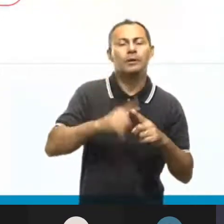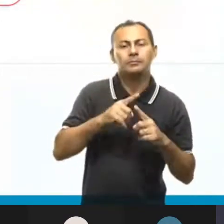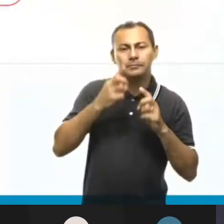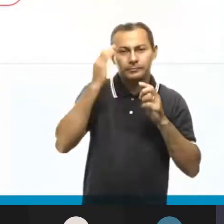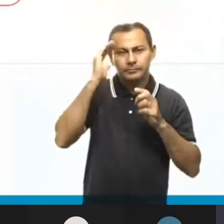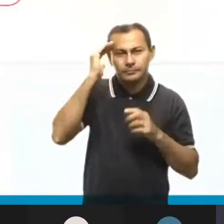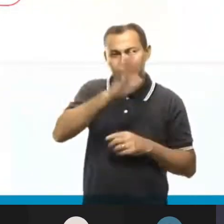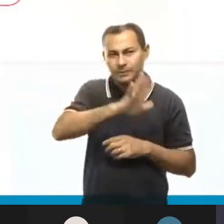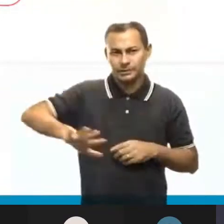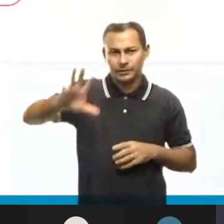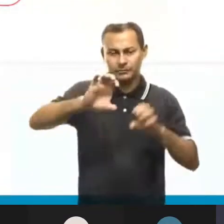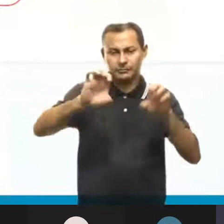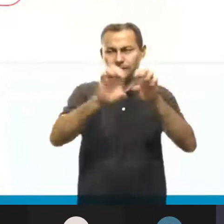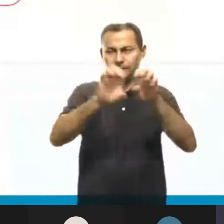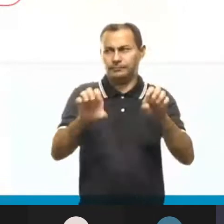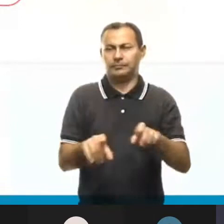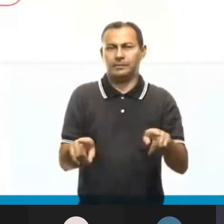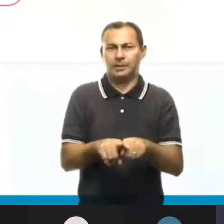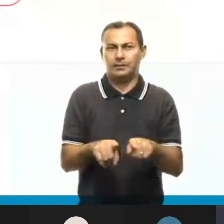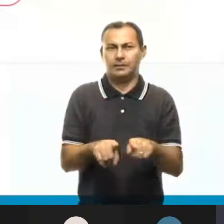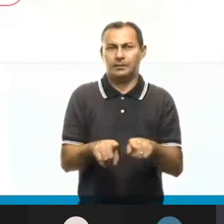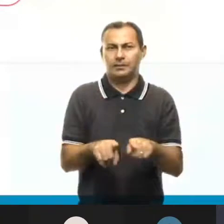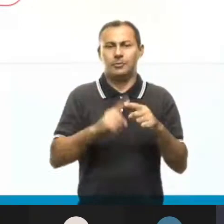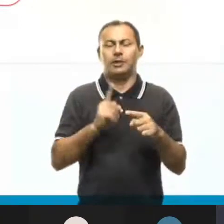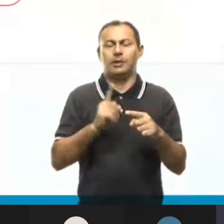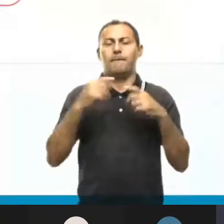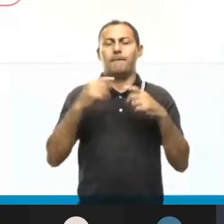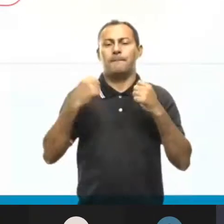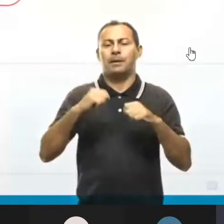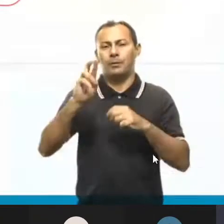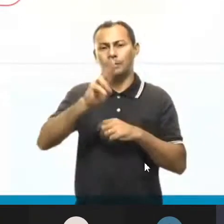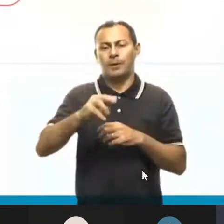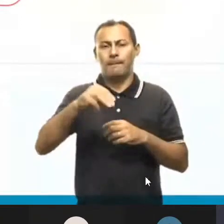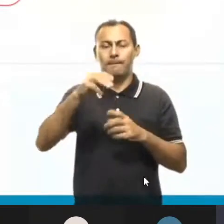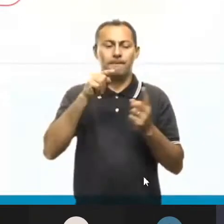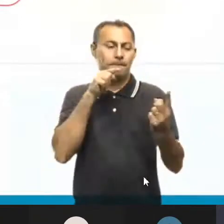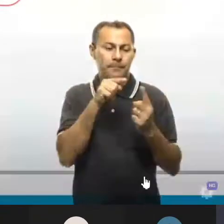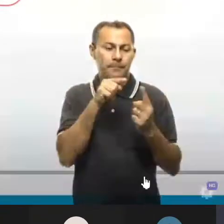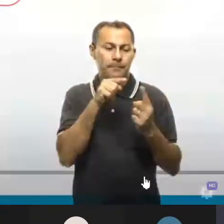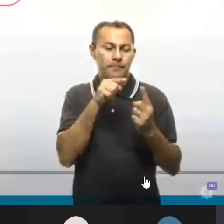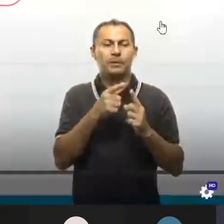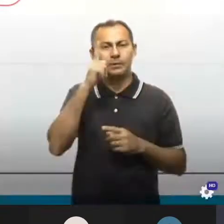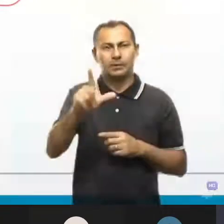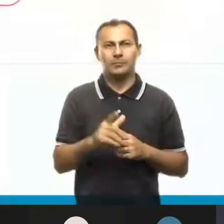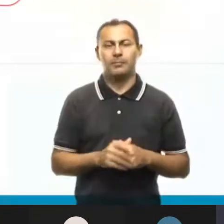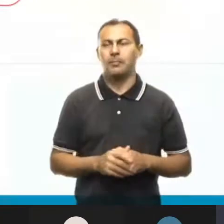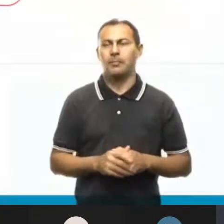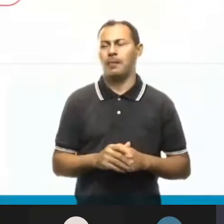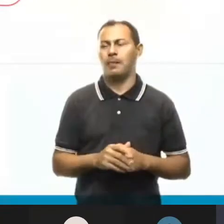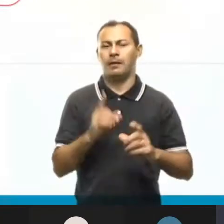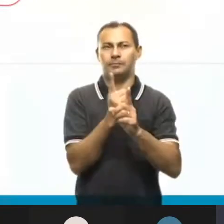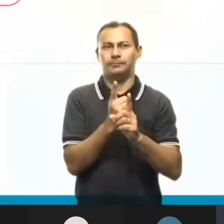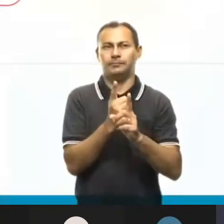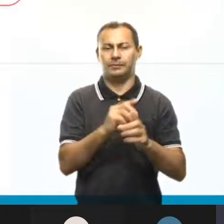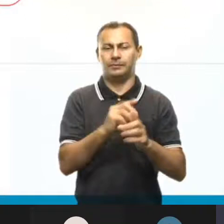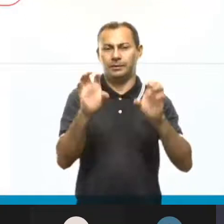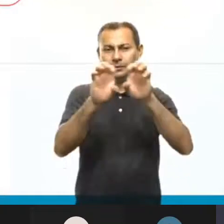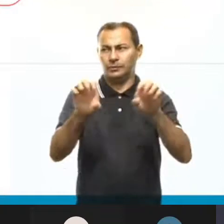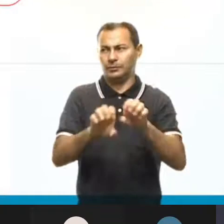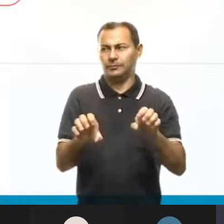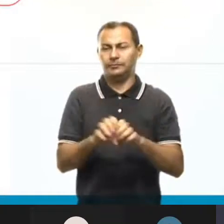visão geral aqui da estrutura e também, né, porque a gente precisa usar a menor objetiva para a gente conseguir localizar